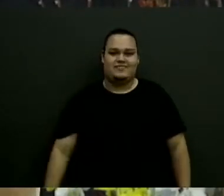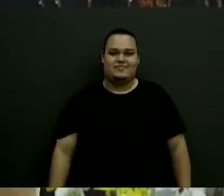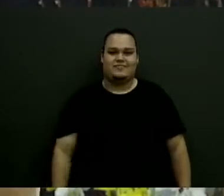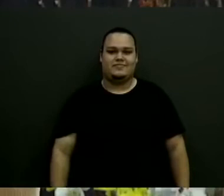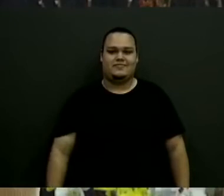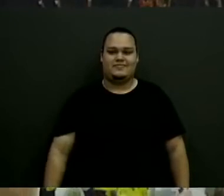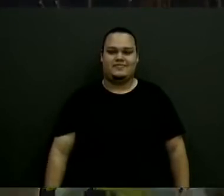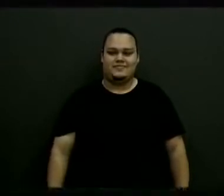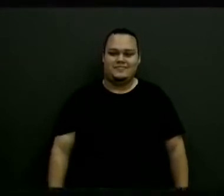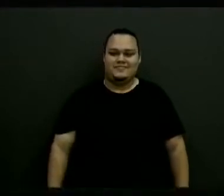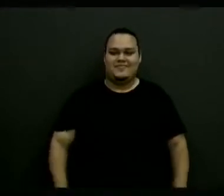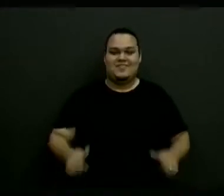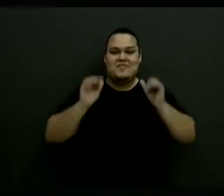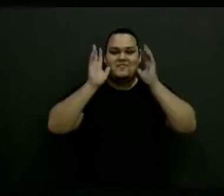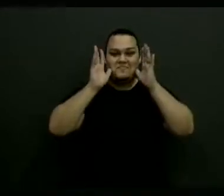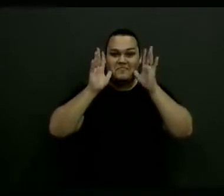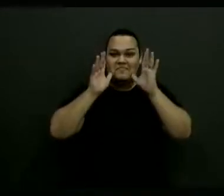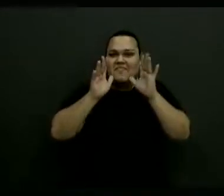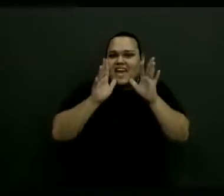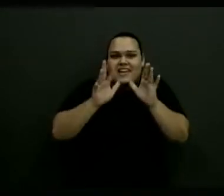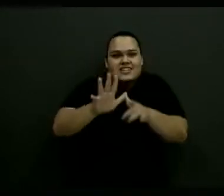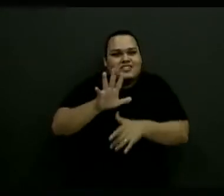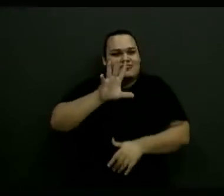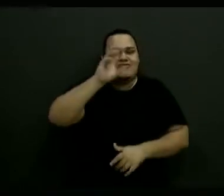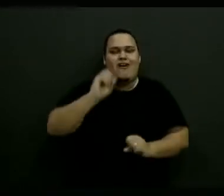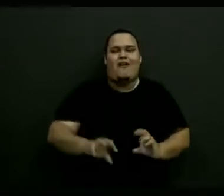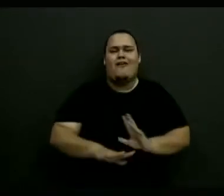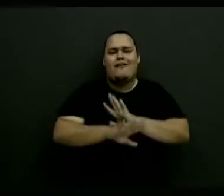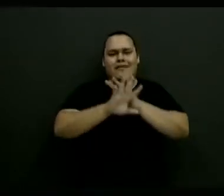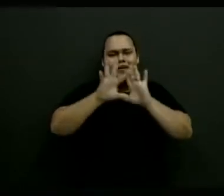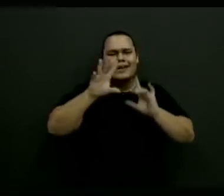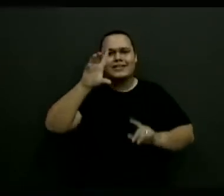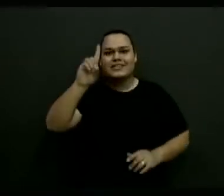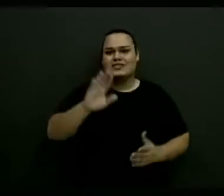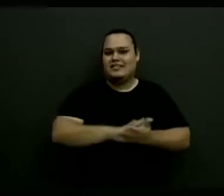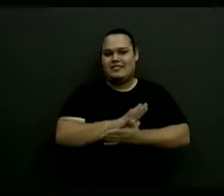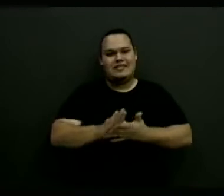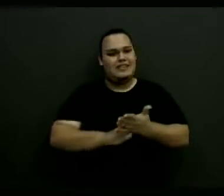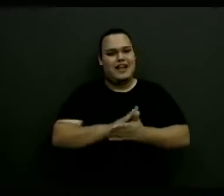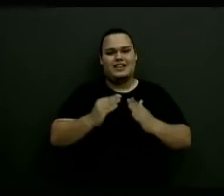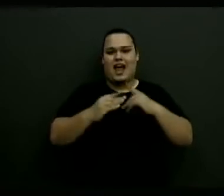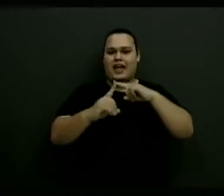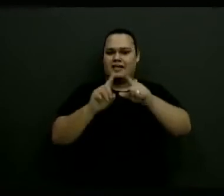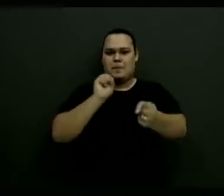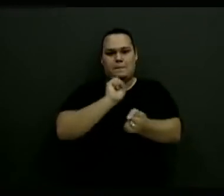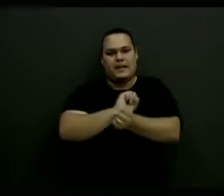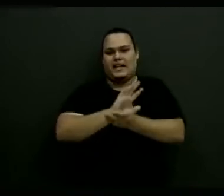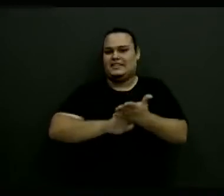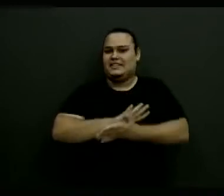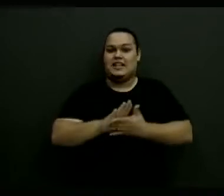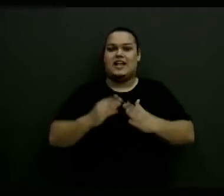Não, benção, pastor, uma benção mesmo. Glória a Deus, porque ninguém pode parar a igreja, né? A igreja, ela não fechou, a igreja, ela